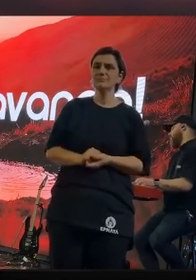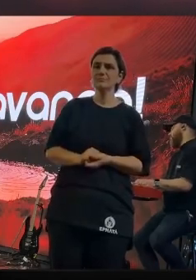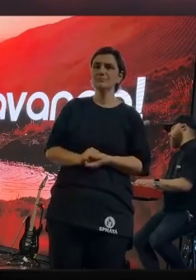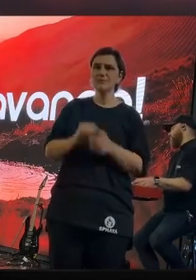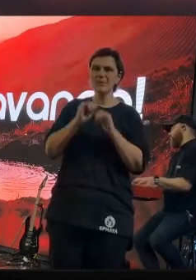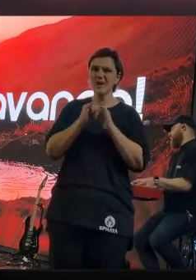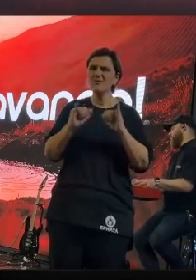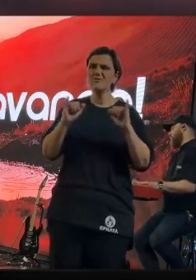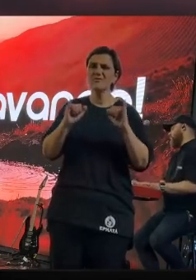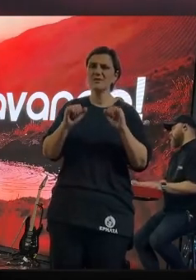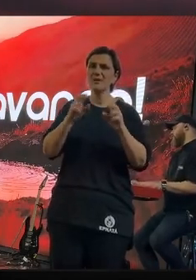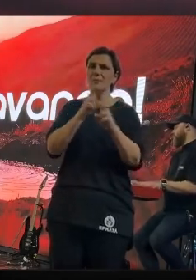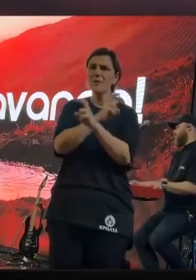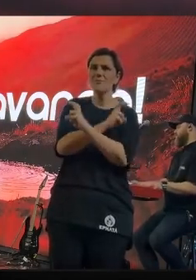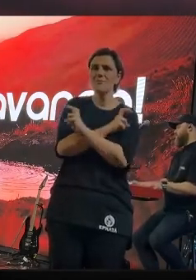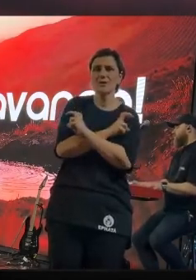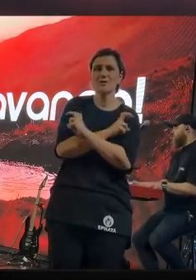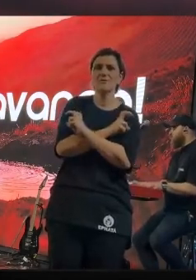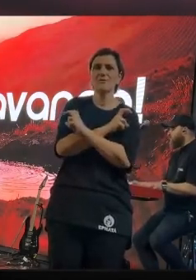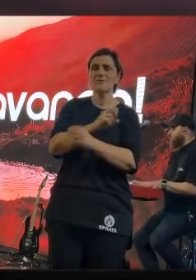avisa para Faraó